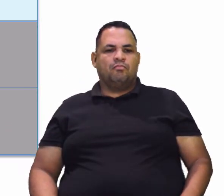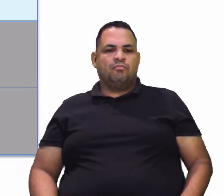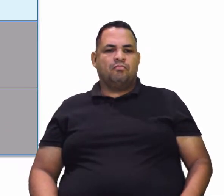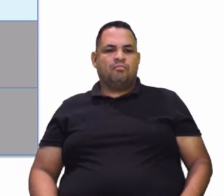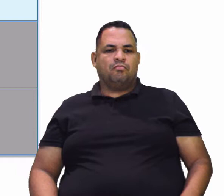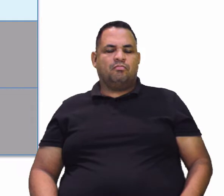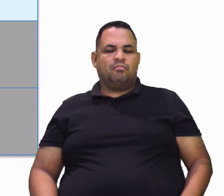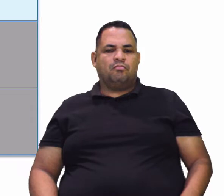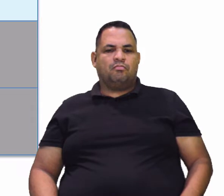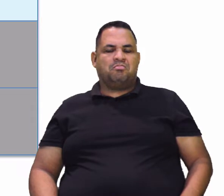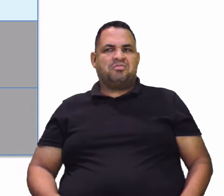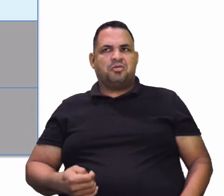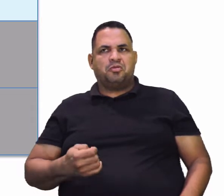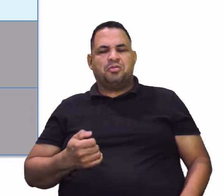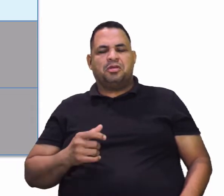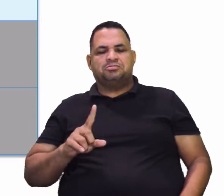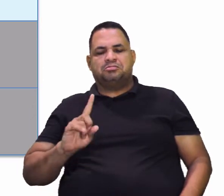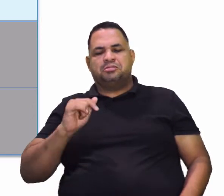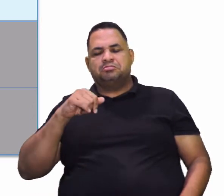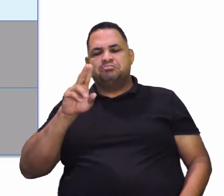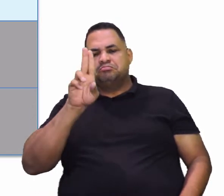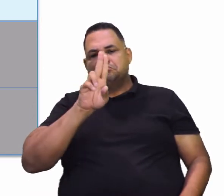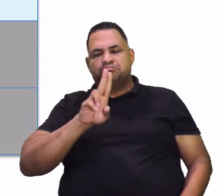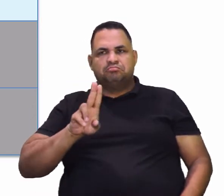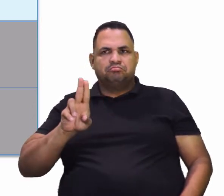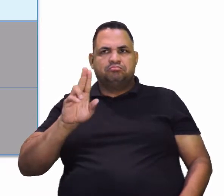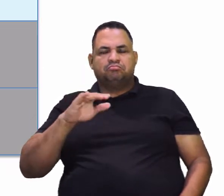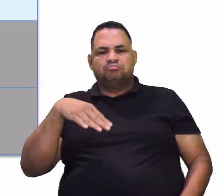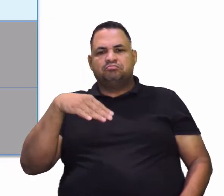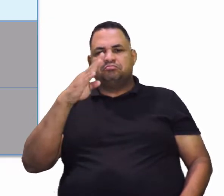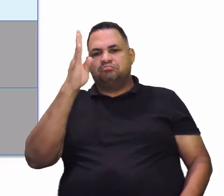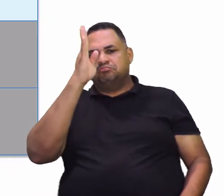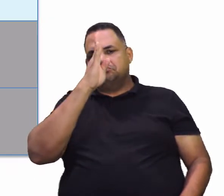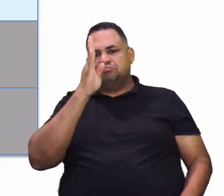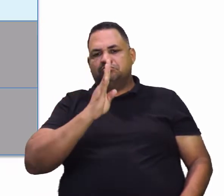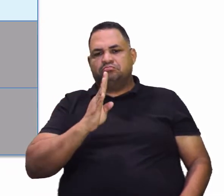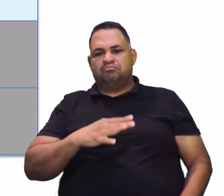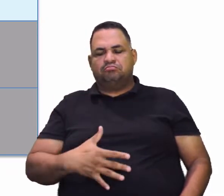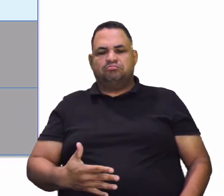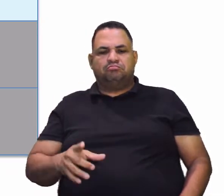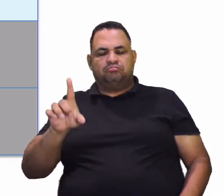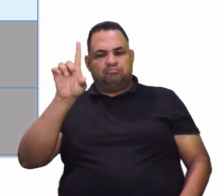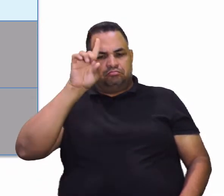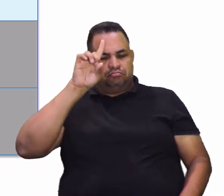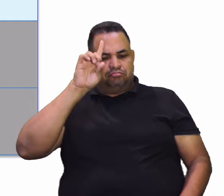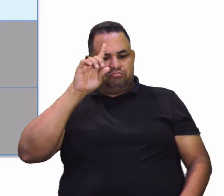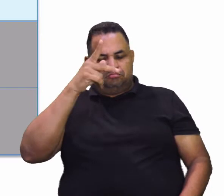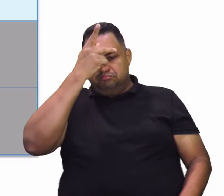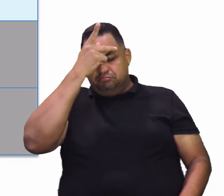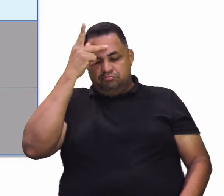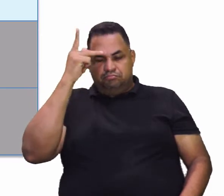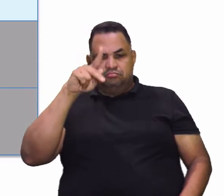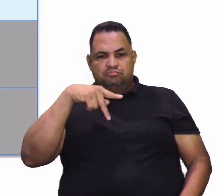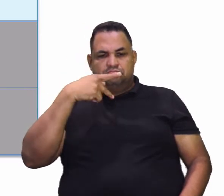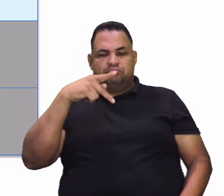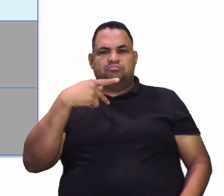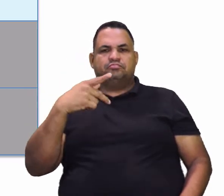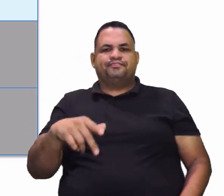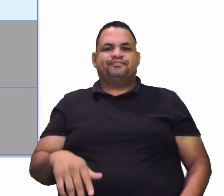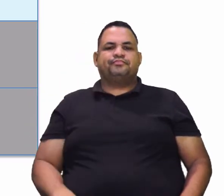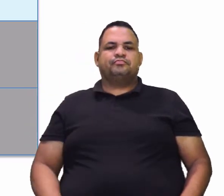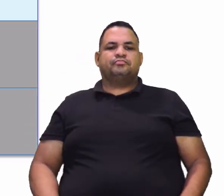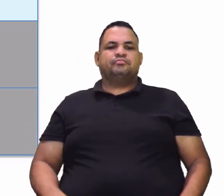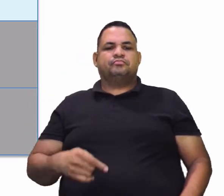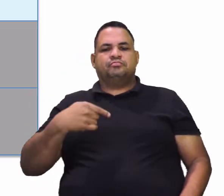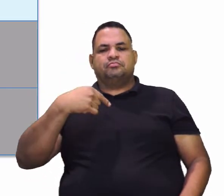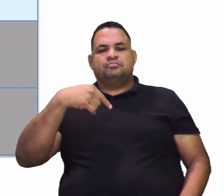praticamente é muito raro as pessoas usarem aqui no Brasil com essa assim no dia a dia. Geralmente as pessoas falam,